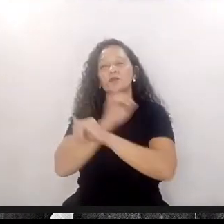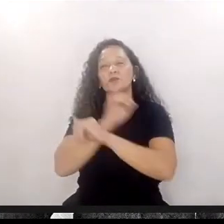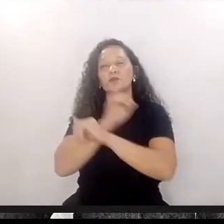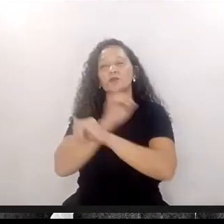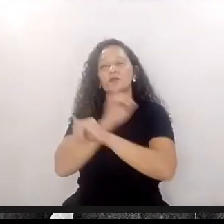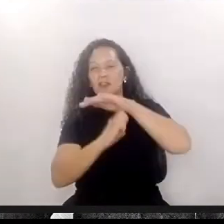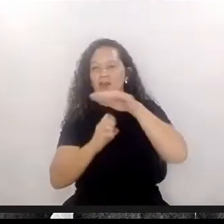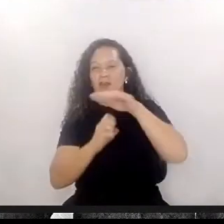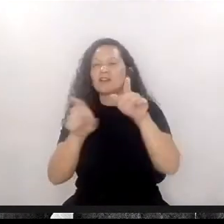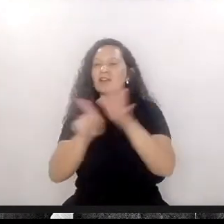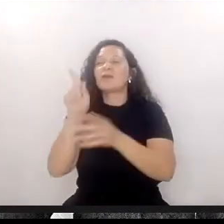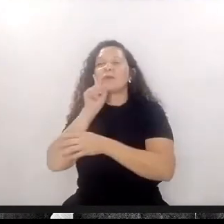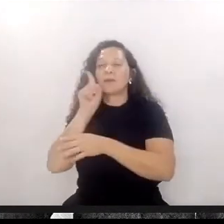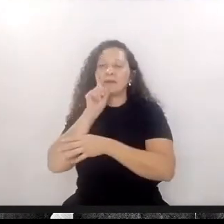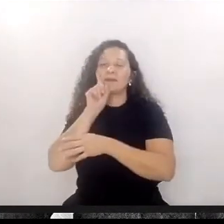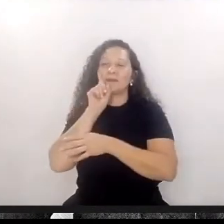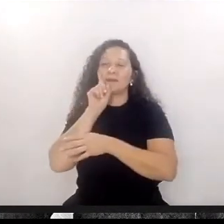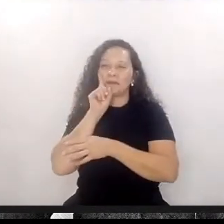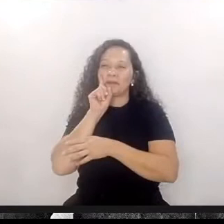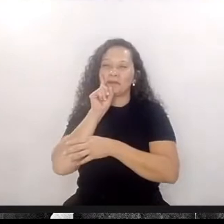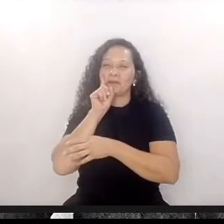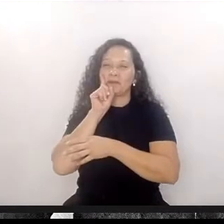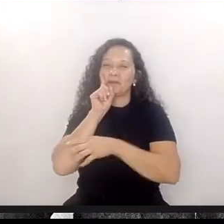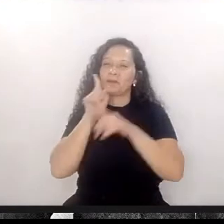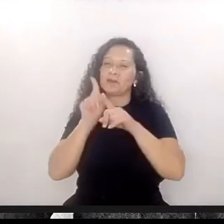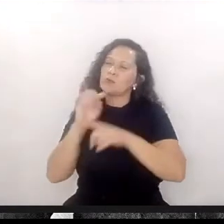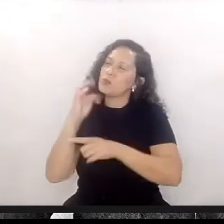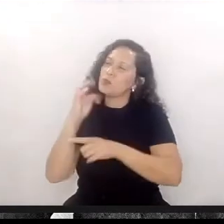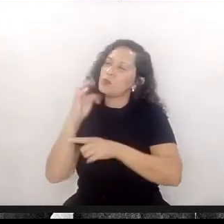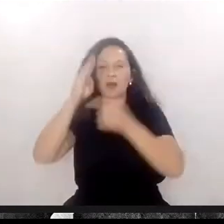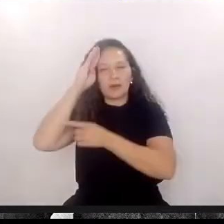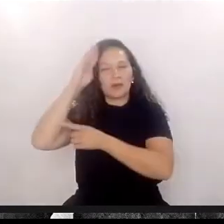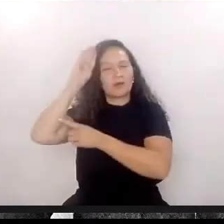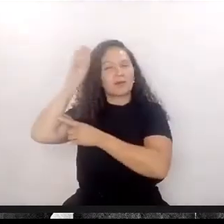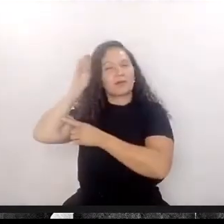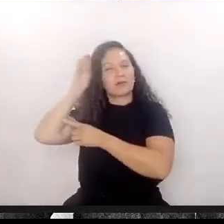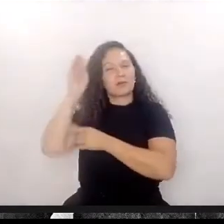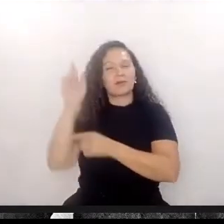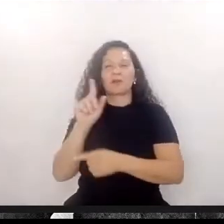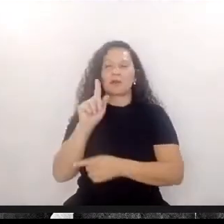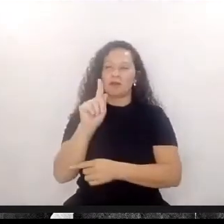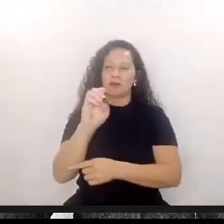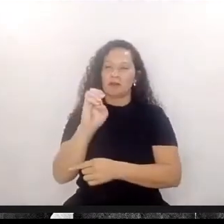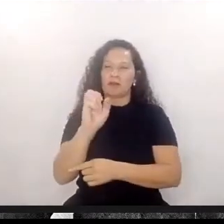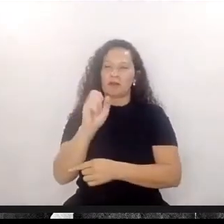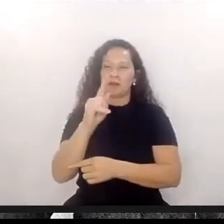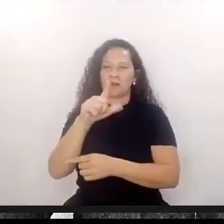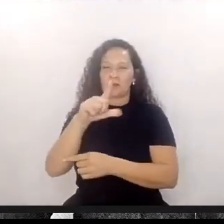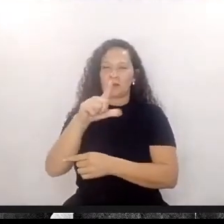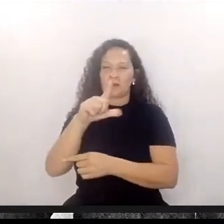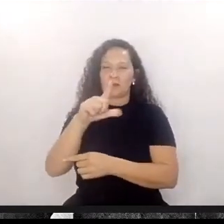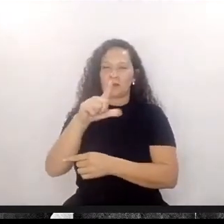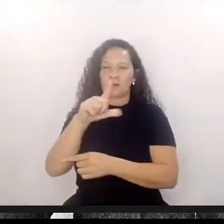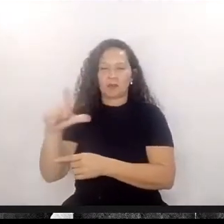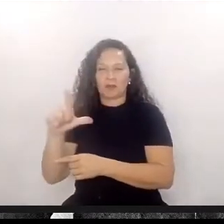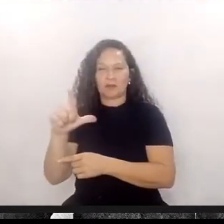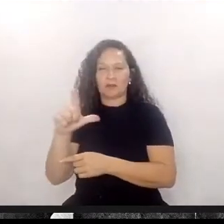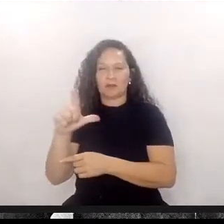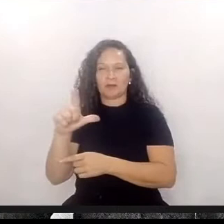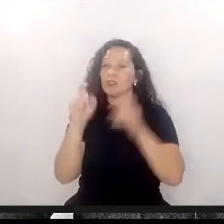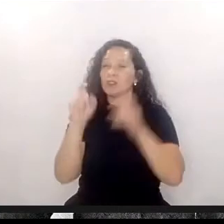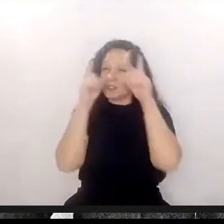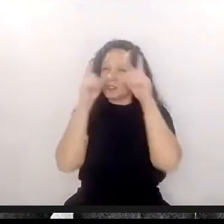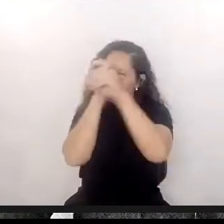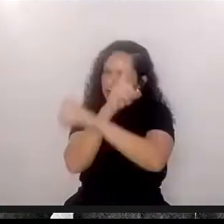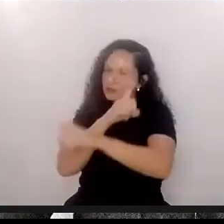Além de toda a sua atividade acadêmica, Gabriel Kozlovski, em resposta às dificuldades advindas da pandemia